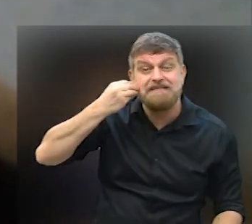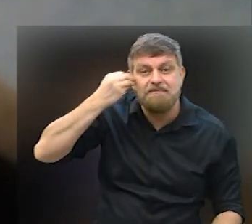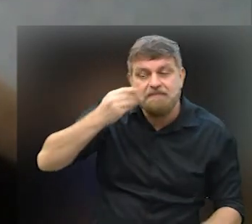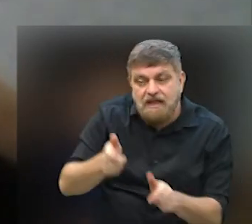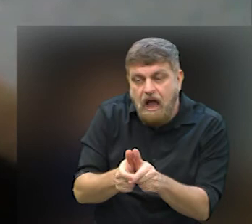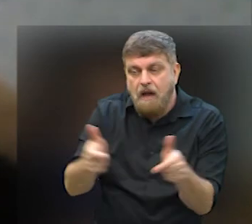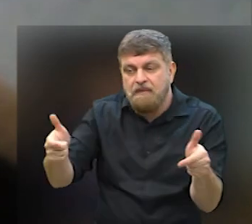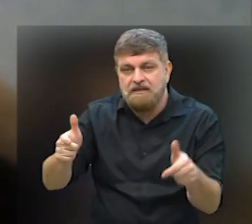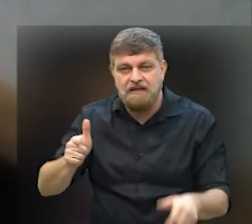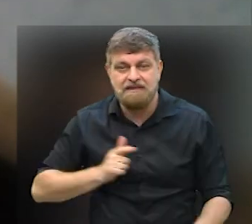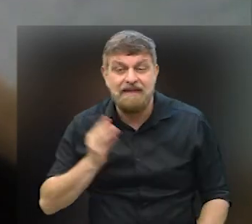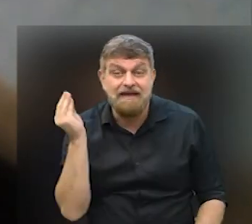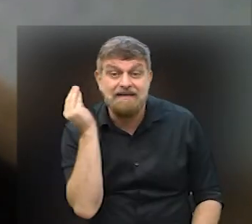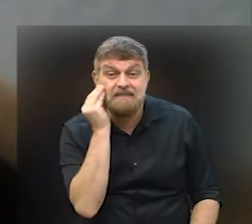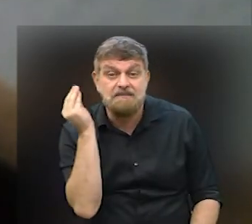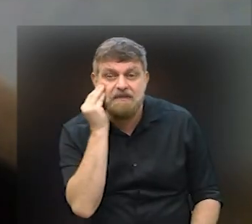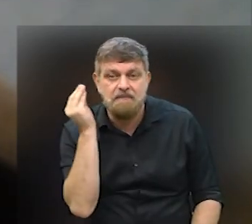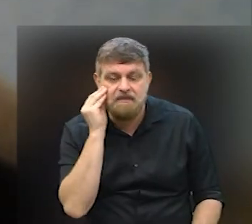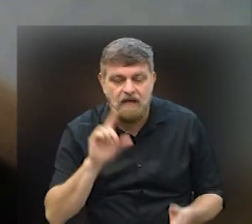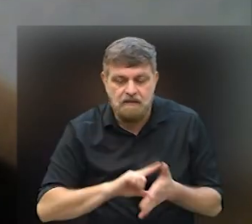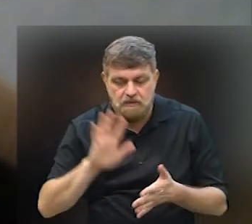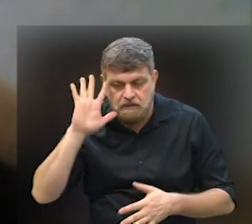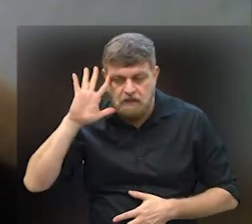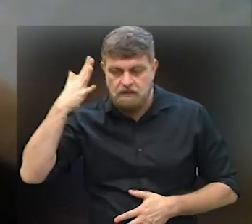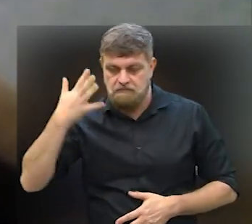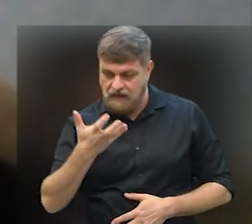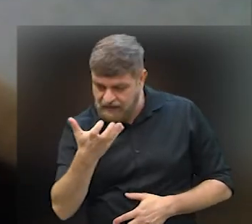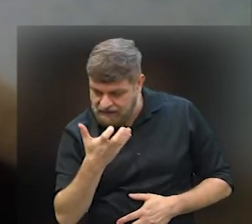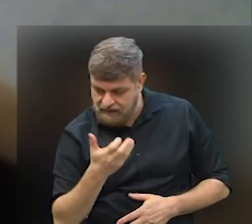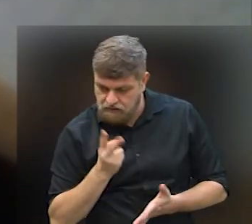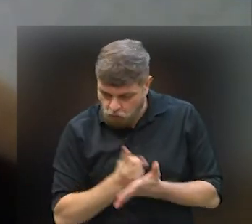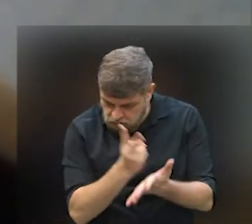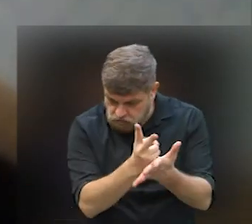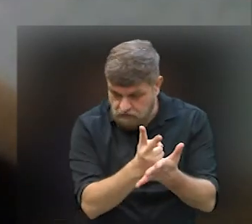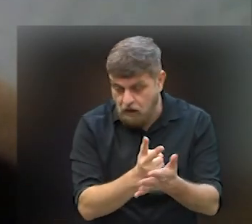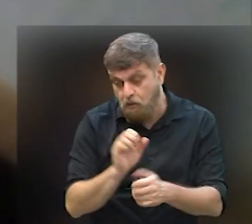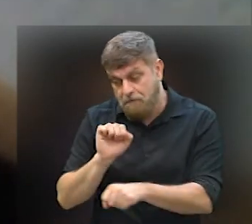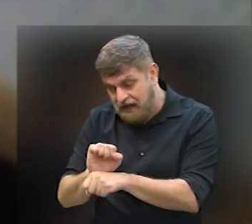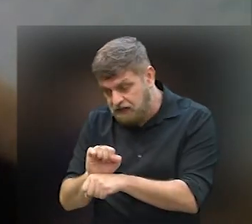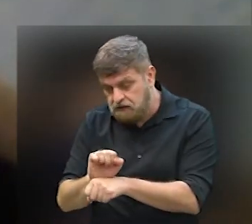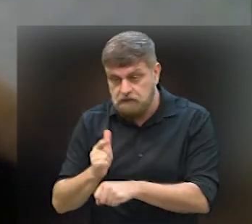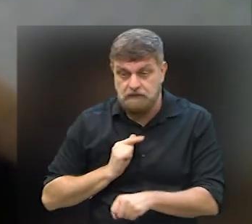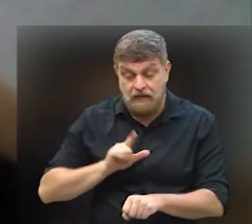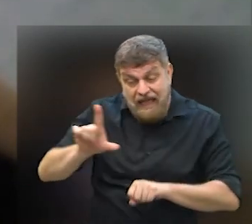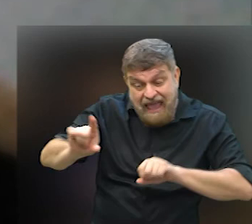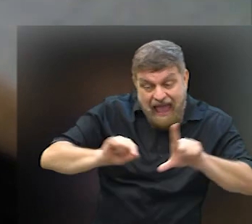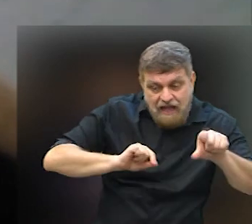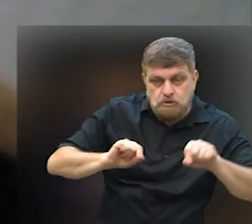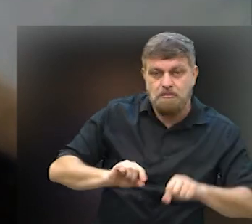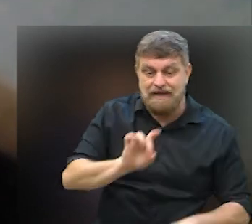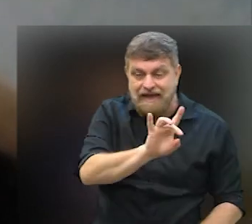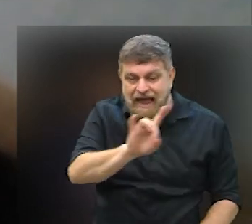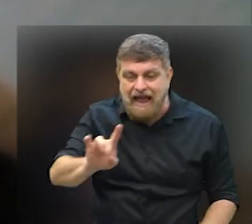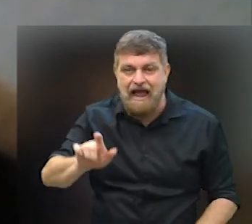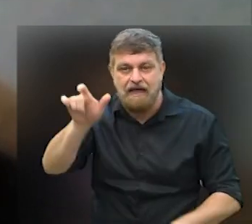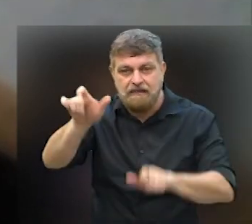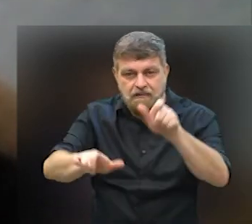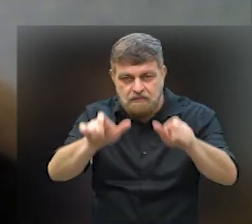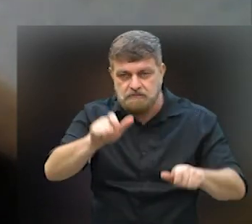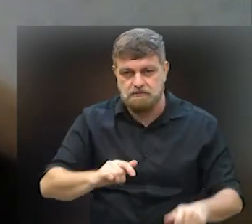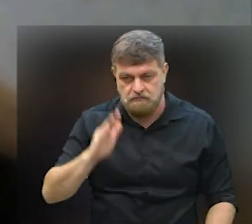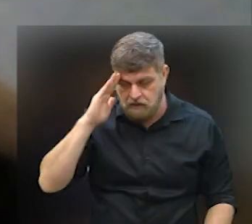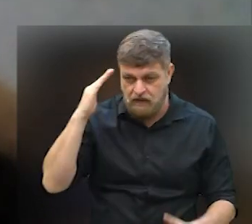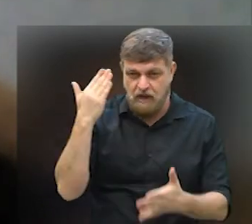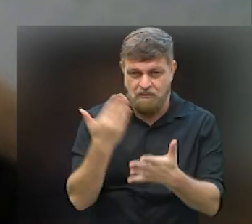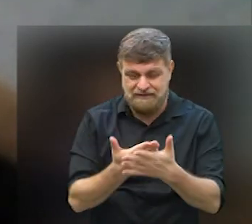experimentar, ao menos experimentar, para depois decidir se segue em frente ou não. Eu acredito, Gabriel, que grande parte